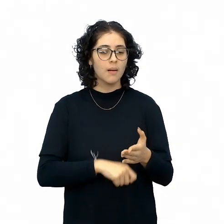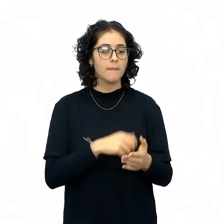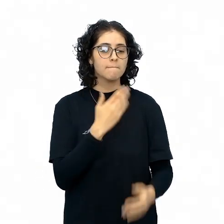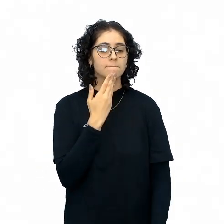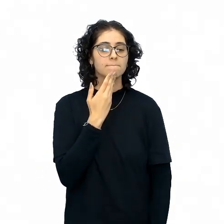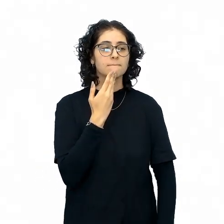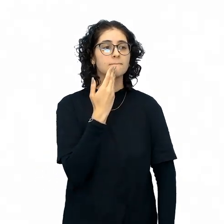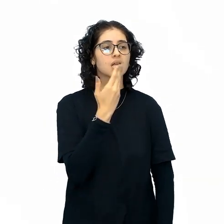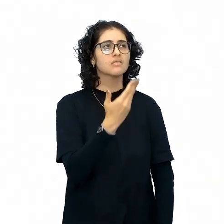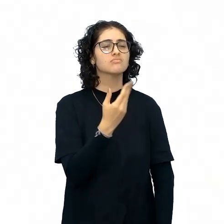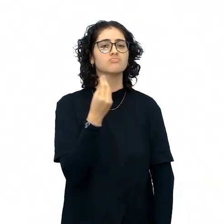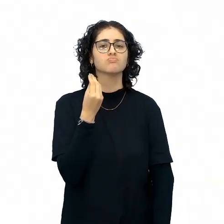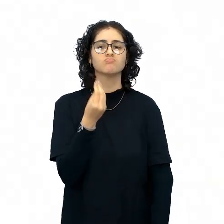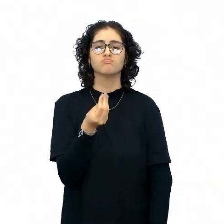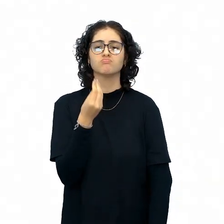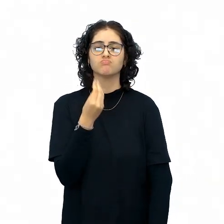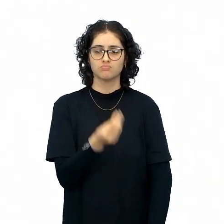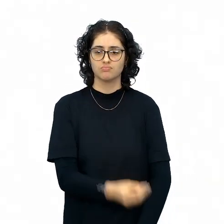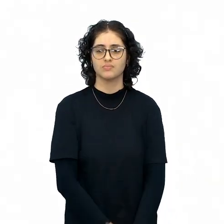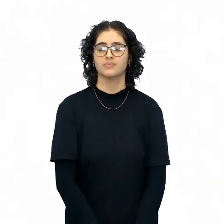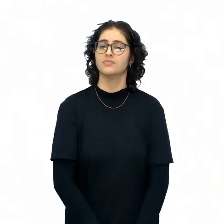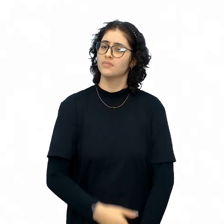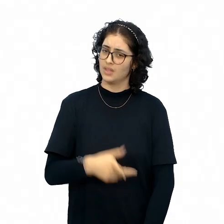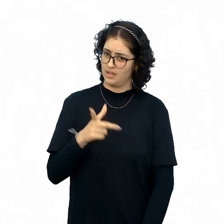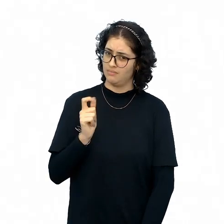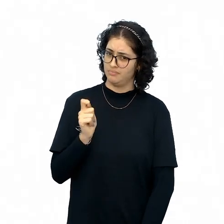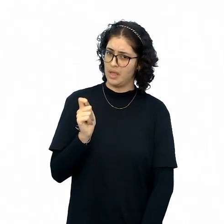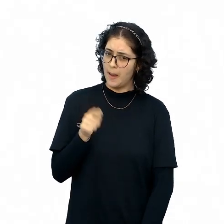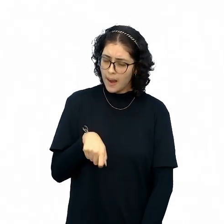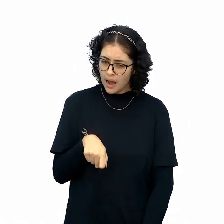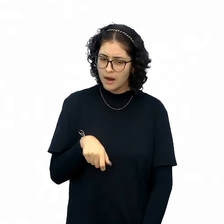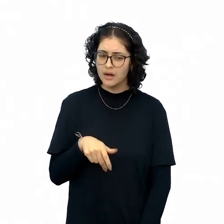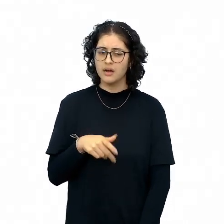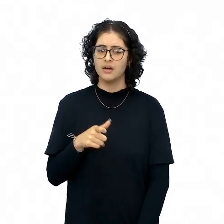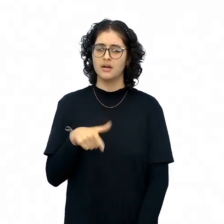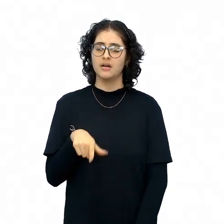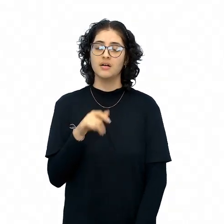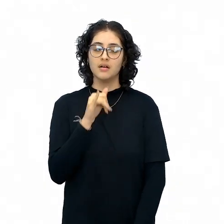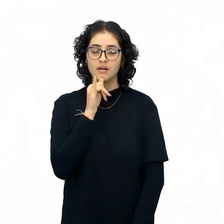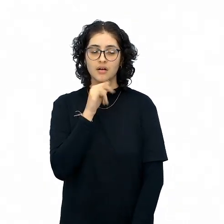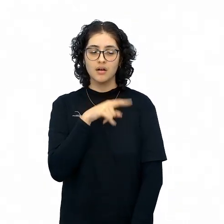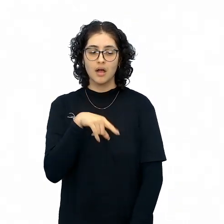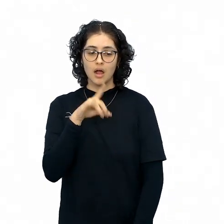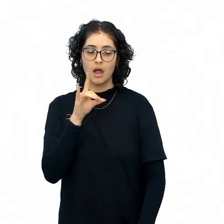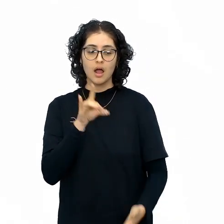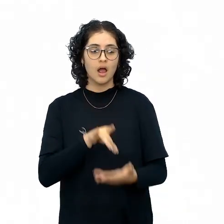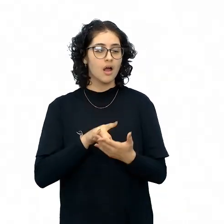essa coleta de lixo? É possível que eles façam um abaixo-assinado numa situação